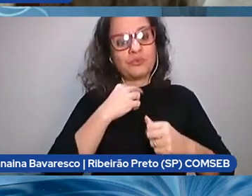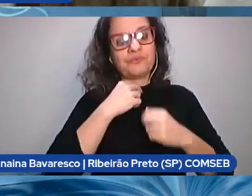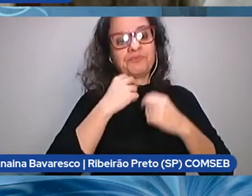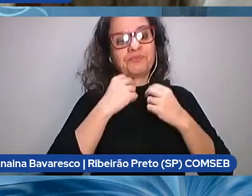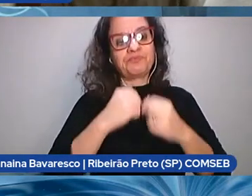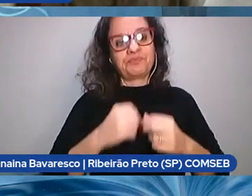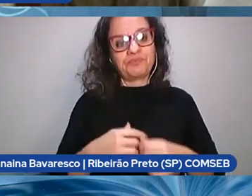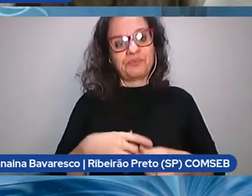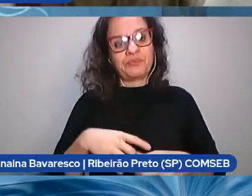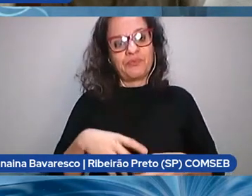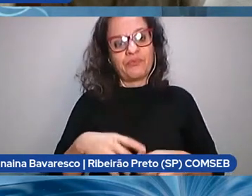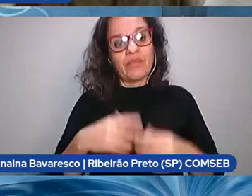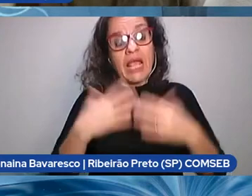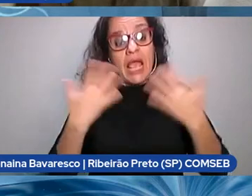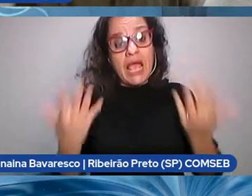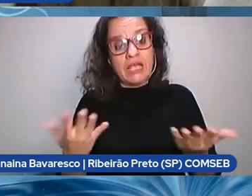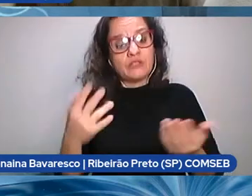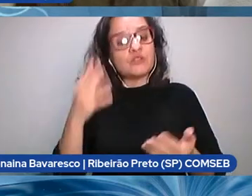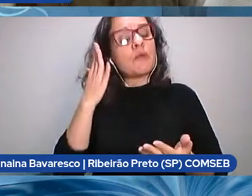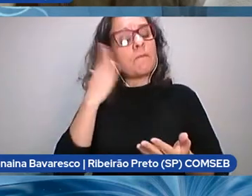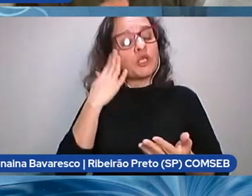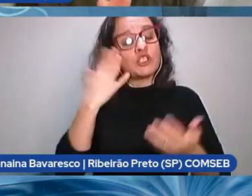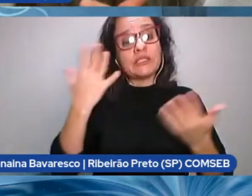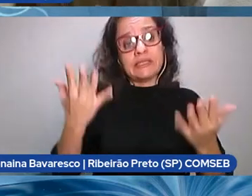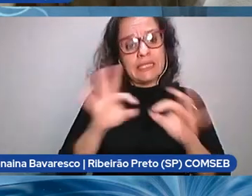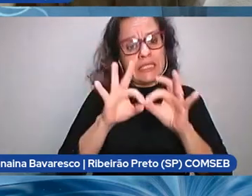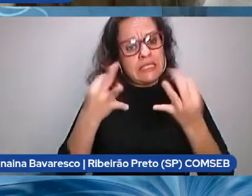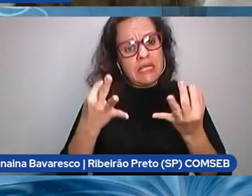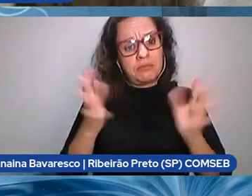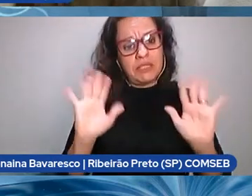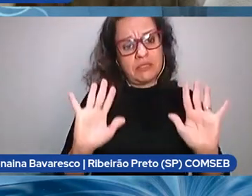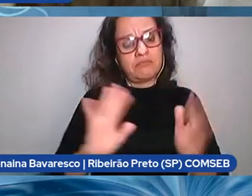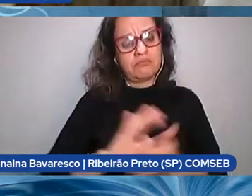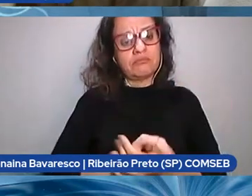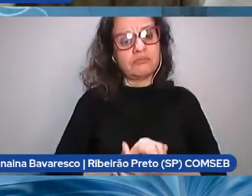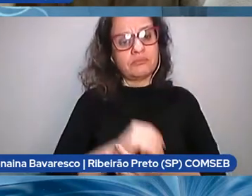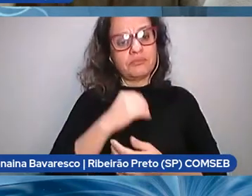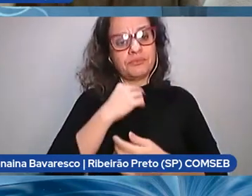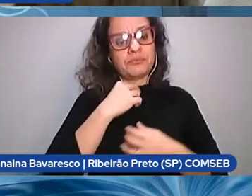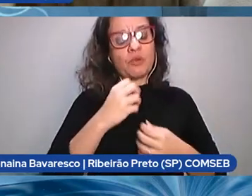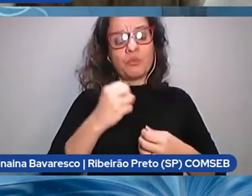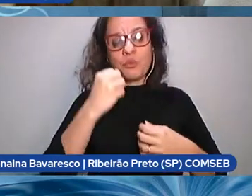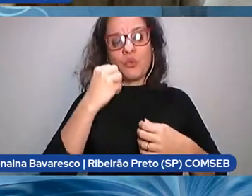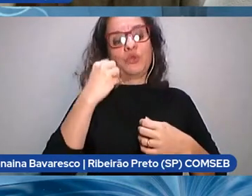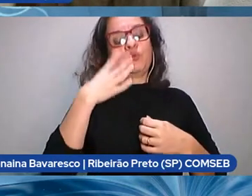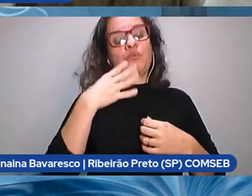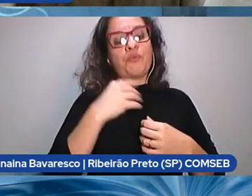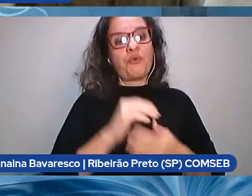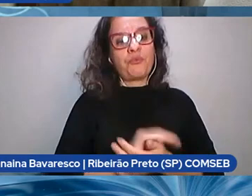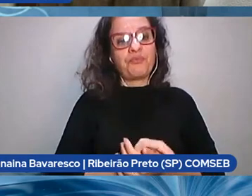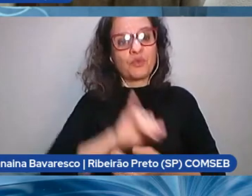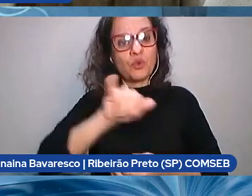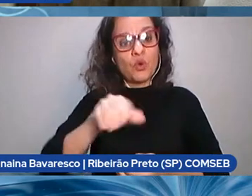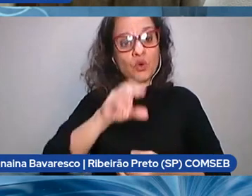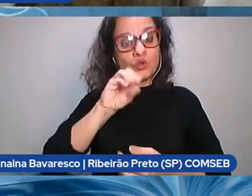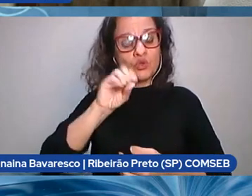que a gente pode entender, assim, de uma forma bem simples. Muito bom, José